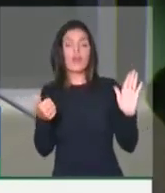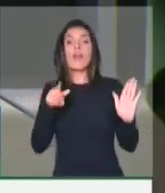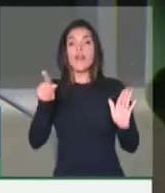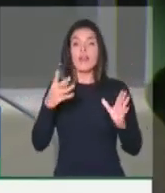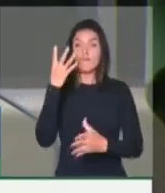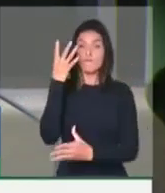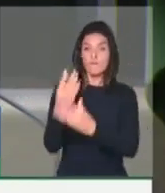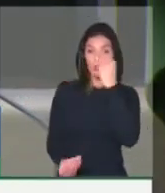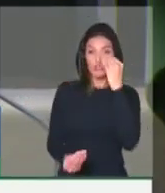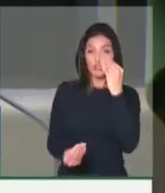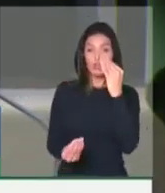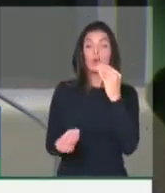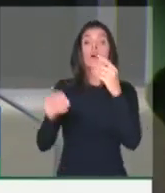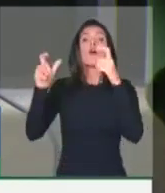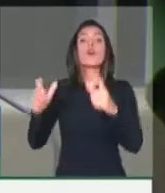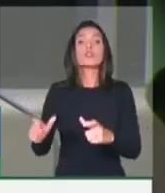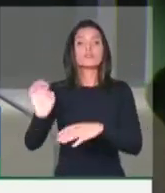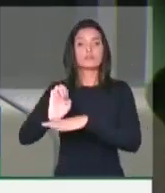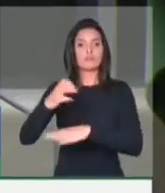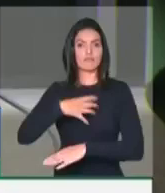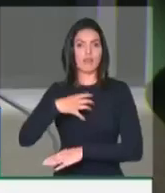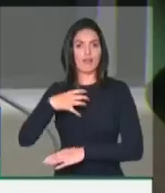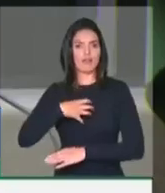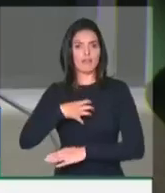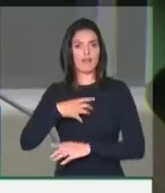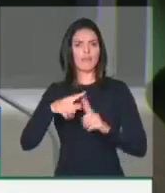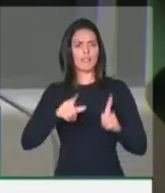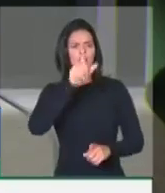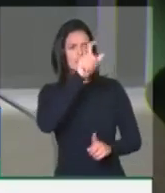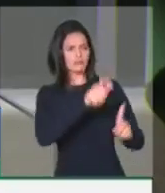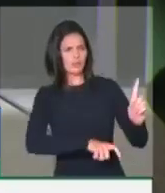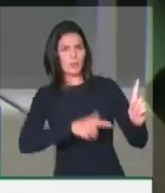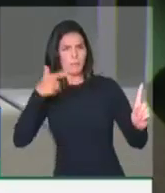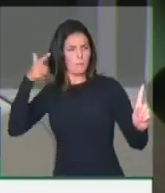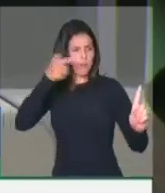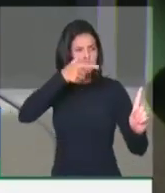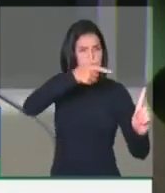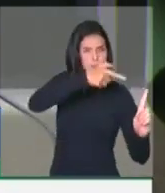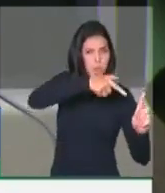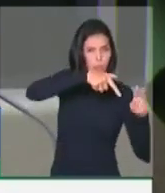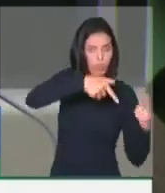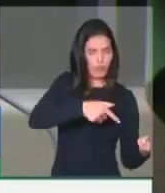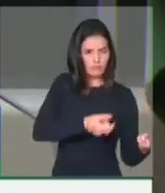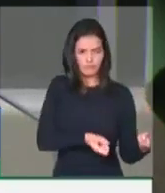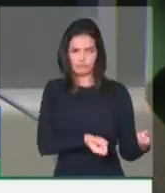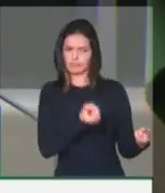forma estranha, que lembra muito queima de arquivo, no domingo passado.